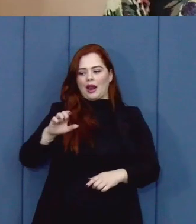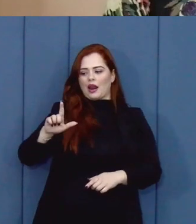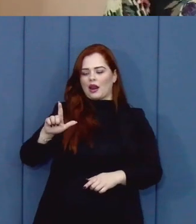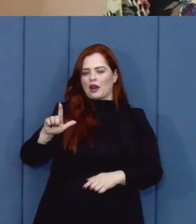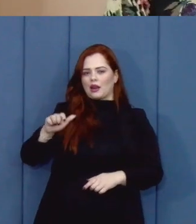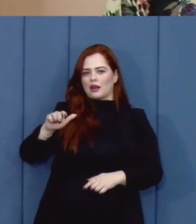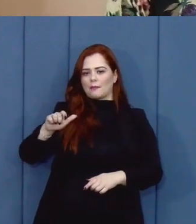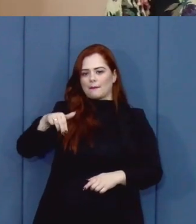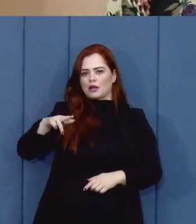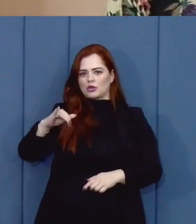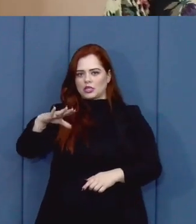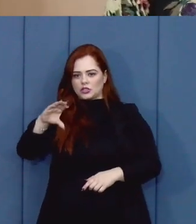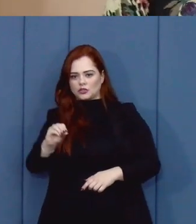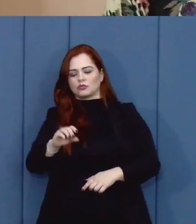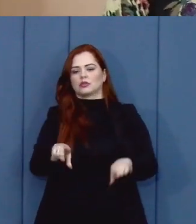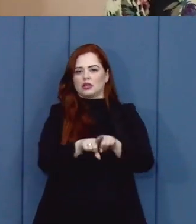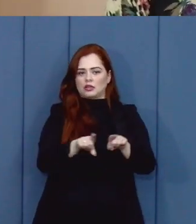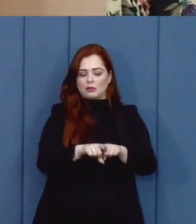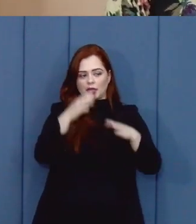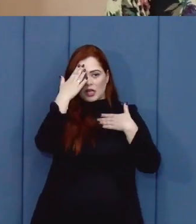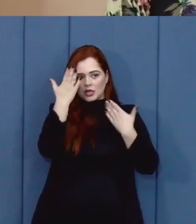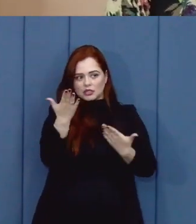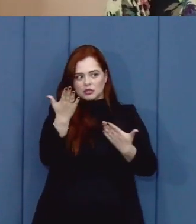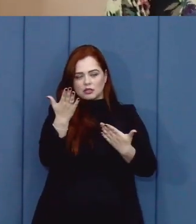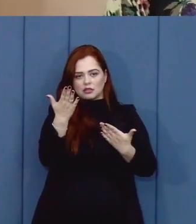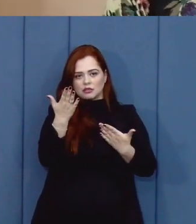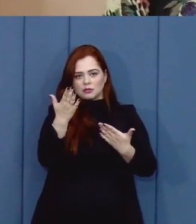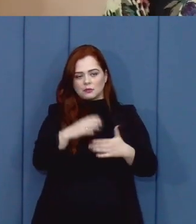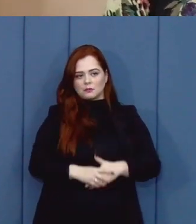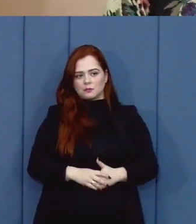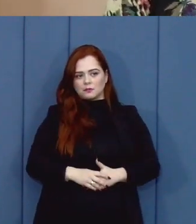essa oportunidade e assim o fazendo, agradecer e